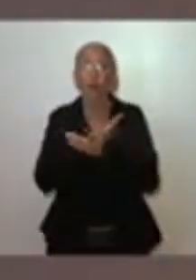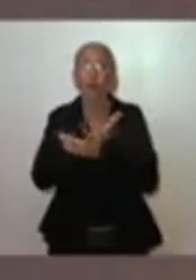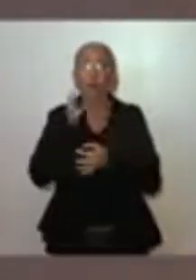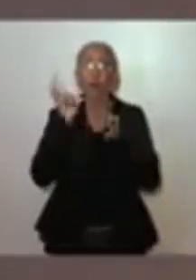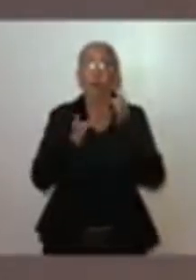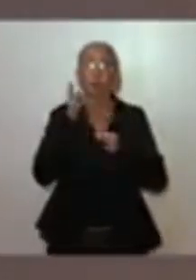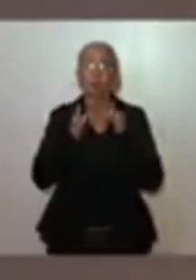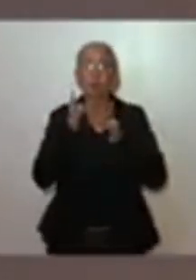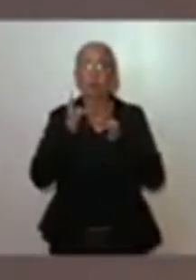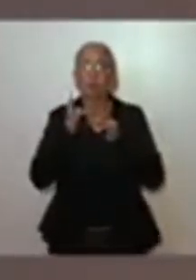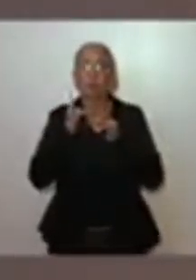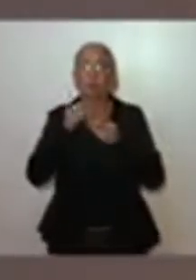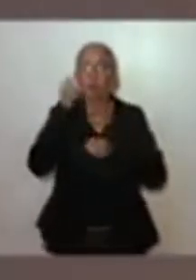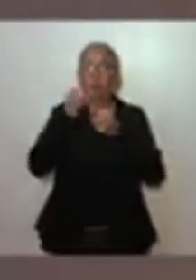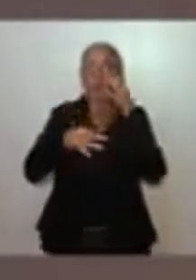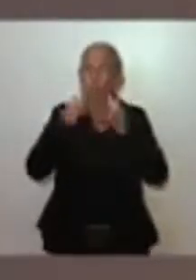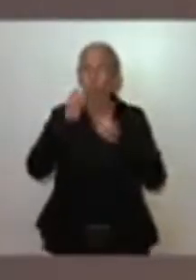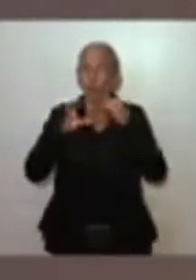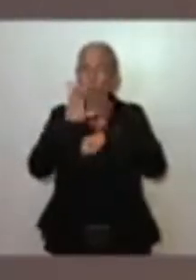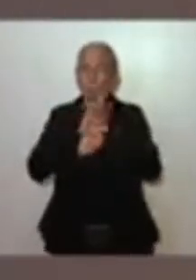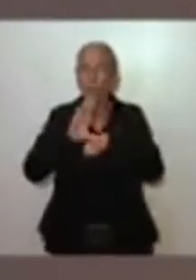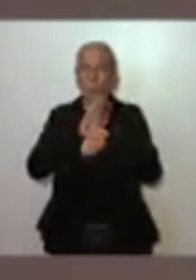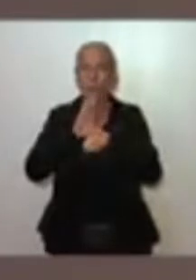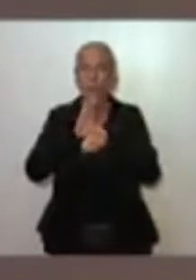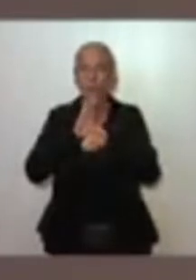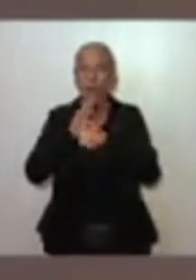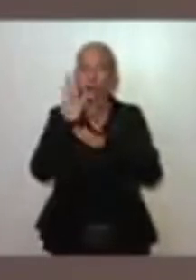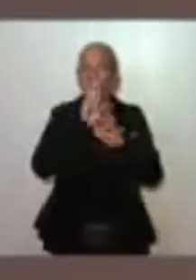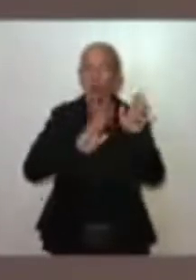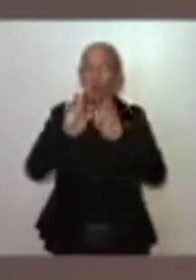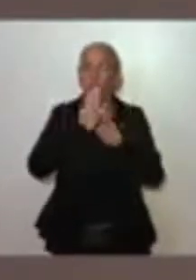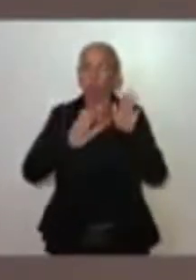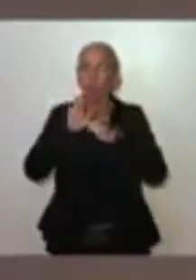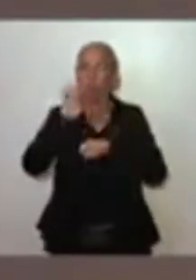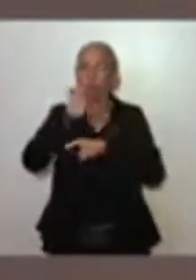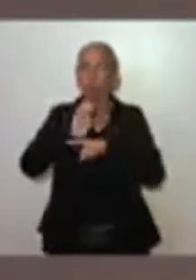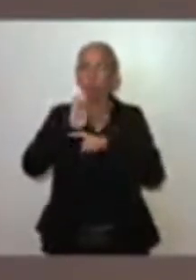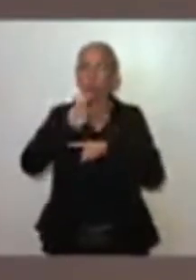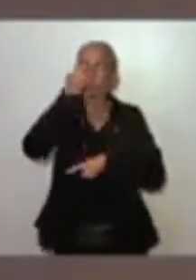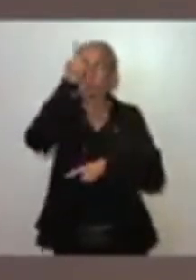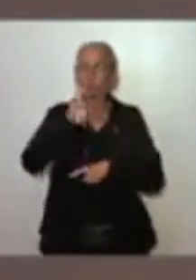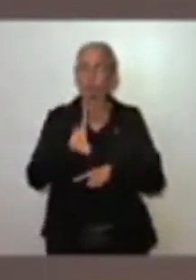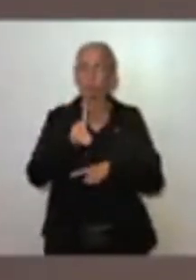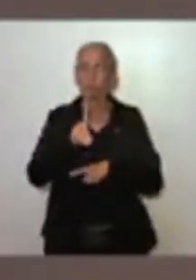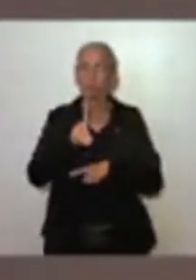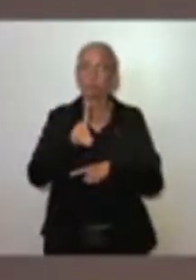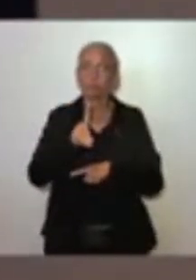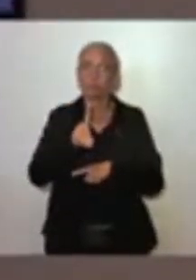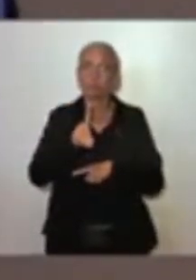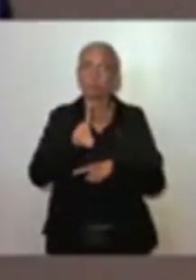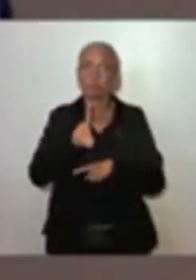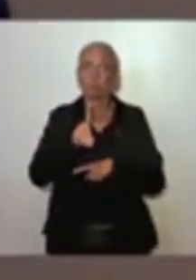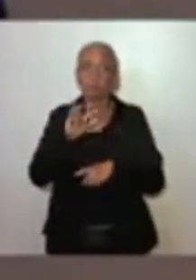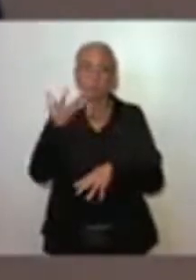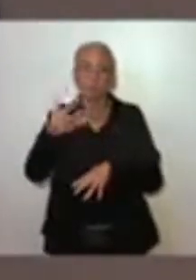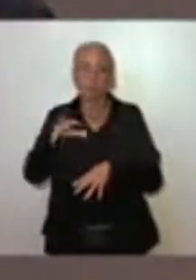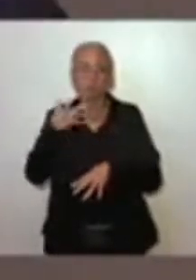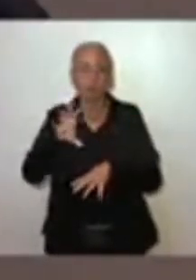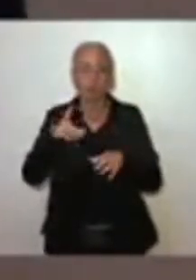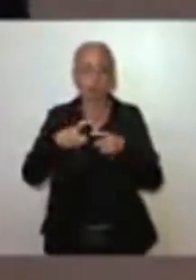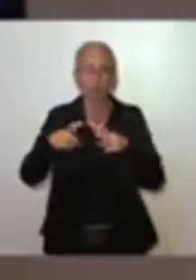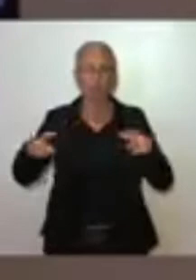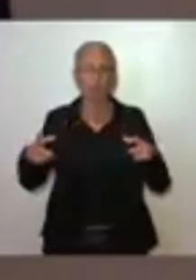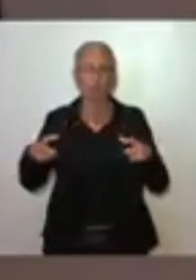interpretar a constituição e proteger o estado de direito e os direitos fundamentais mesmo contra a vontade das